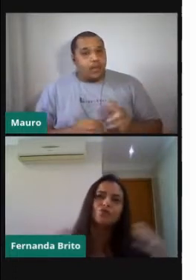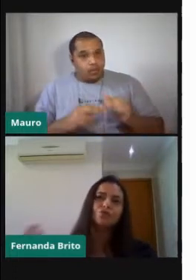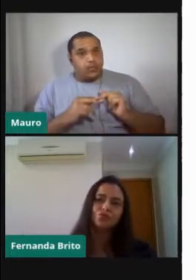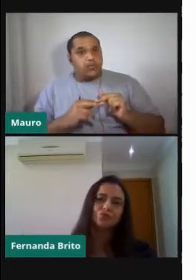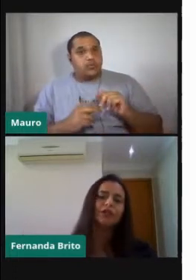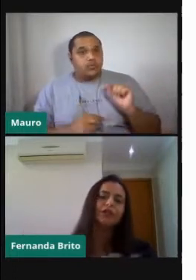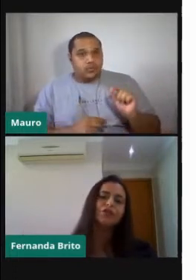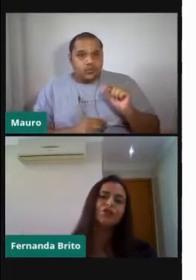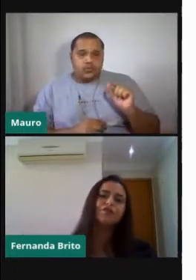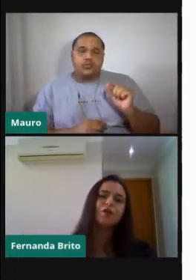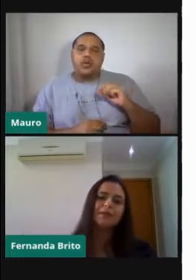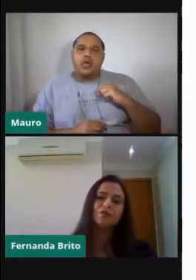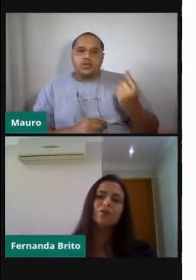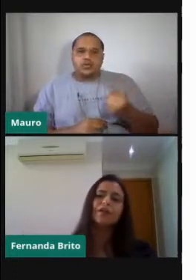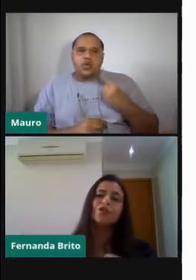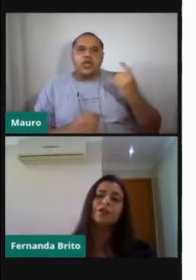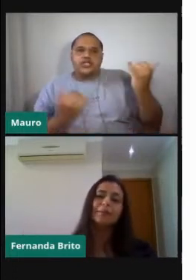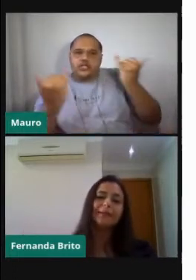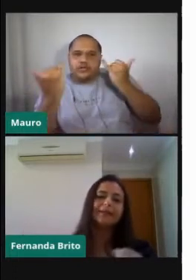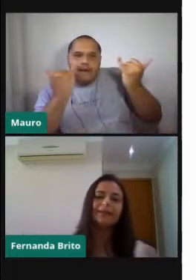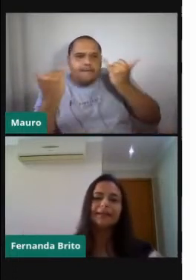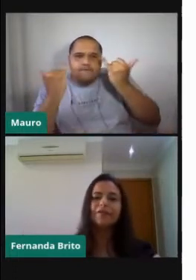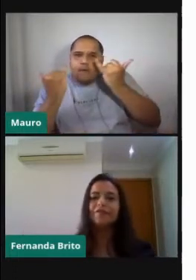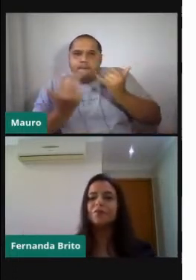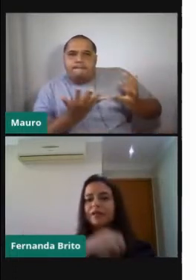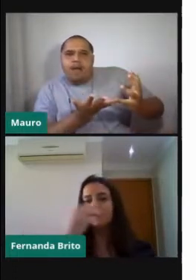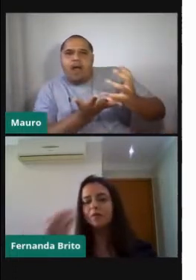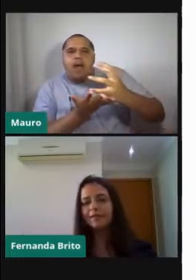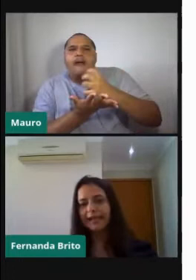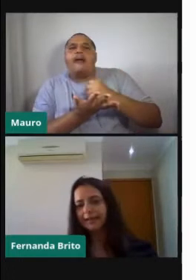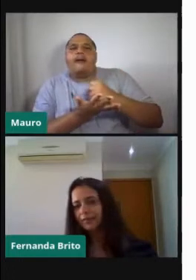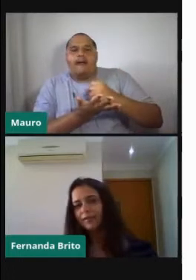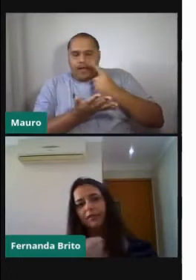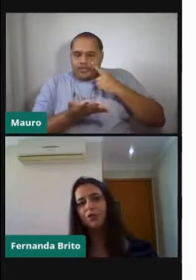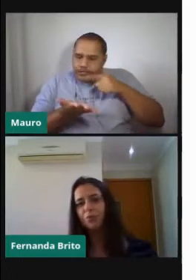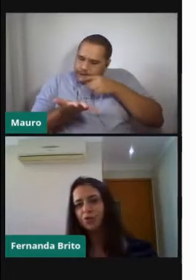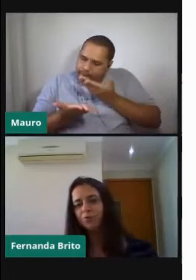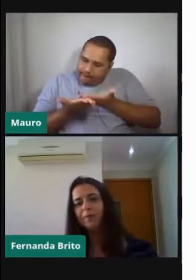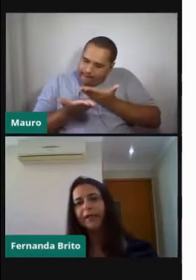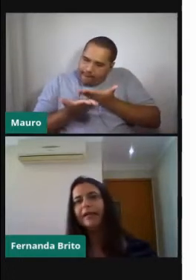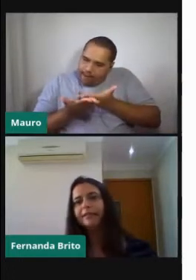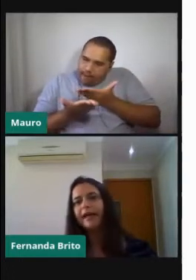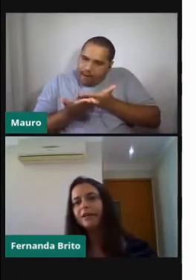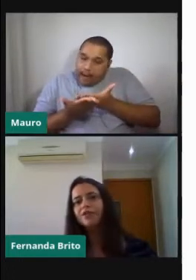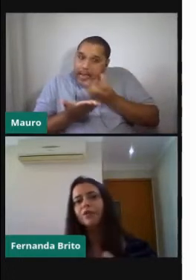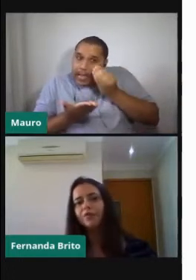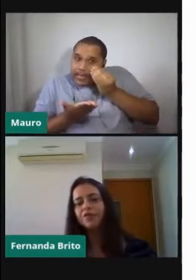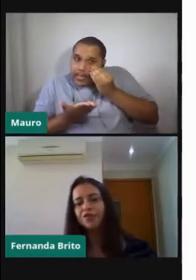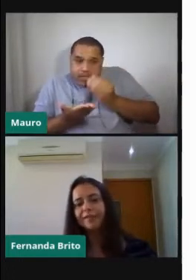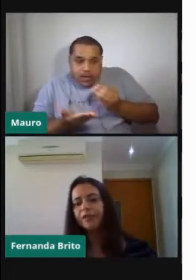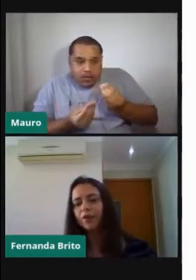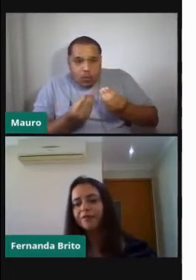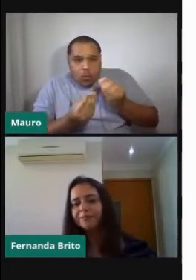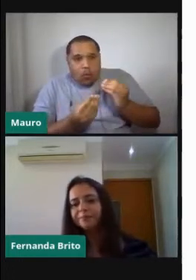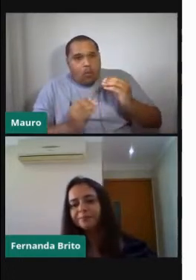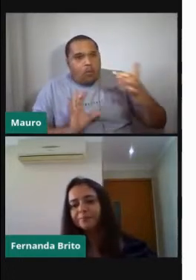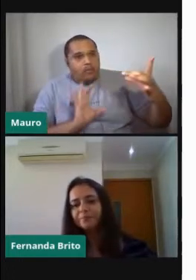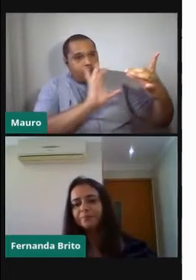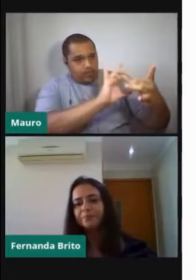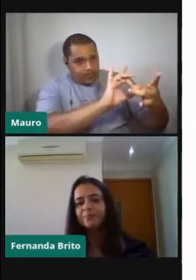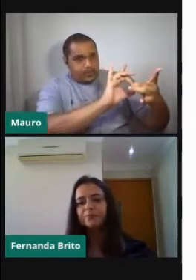desse conjunto de informações para tentar ver o que consegue, então, ser transposto para a realidade da